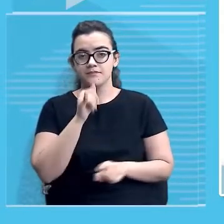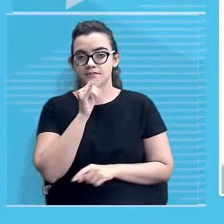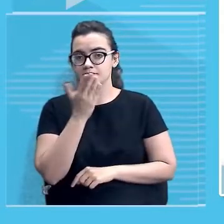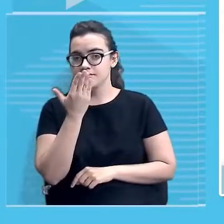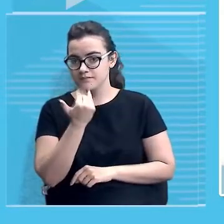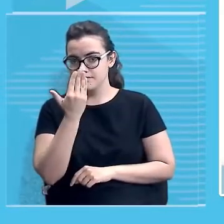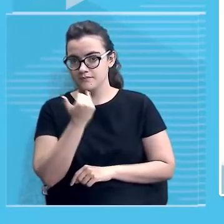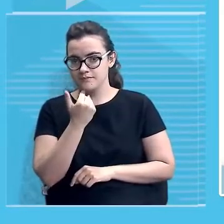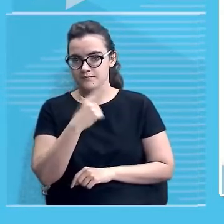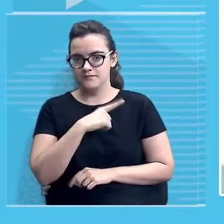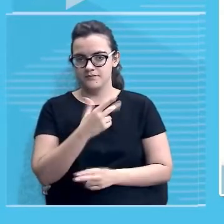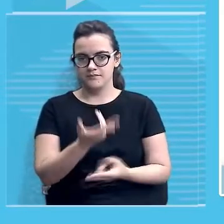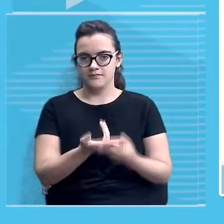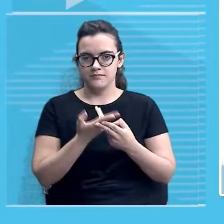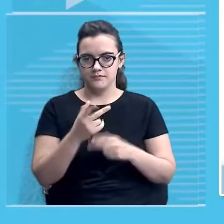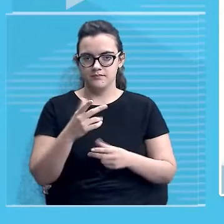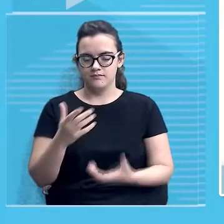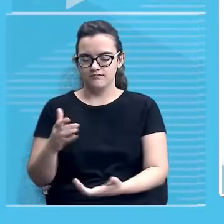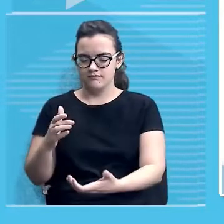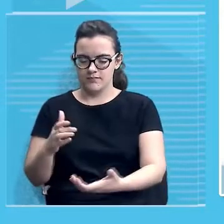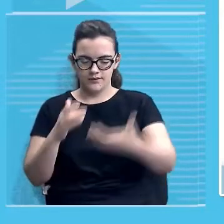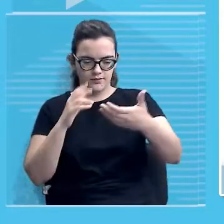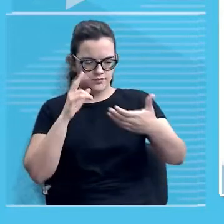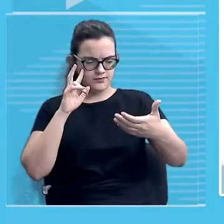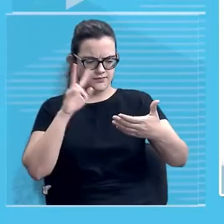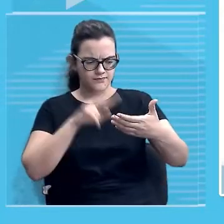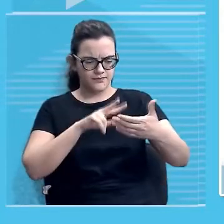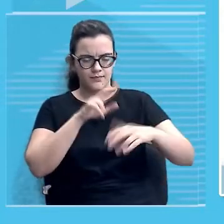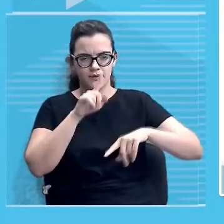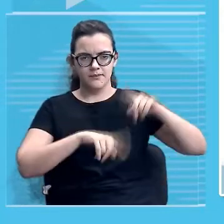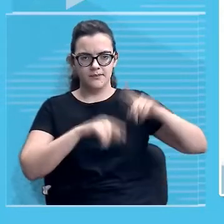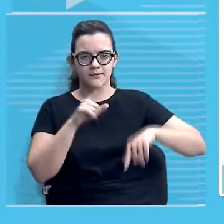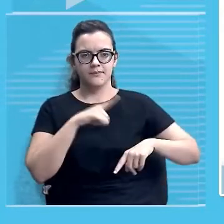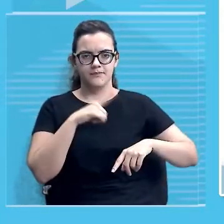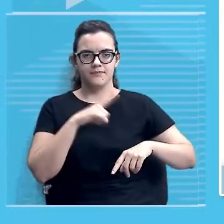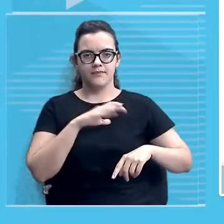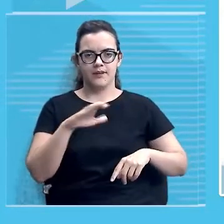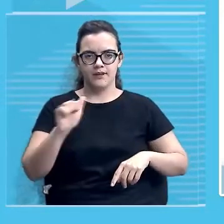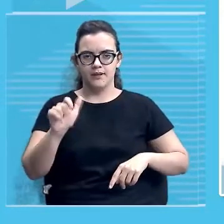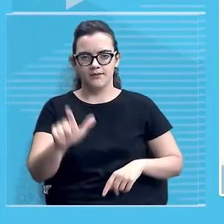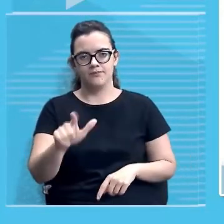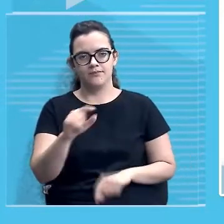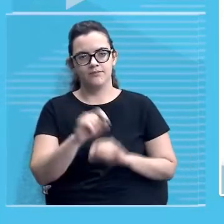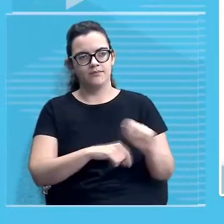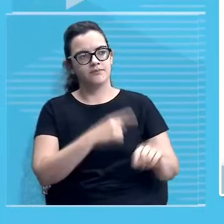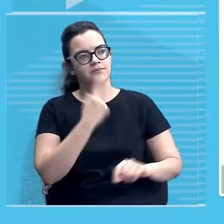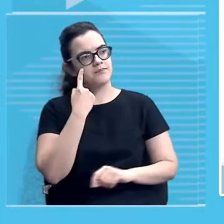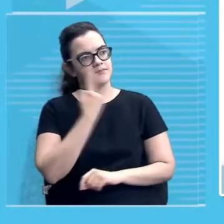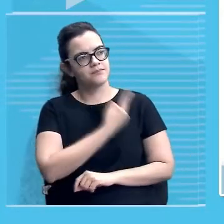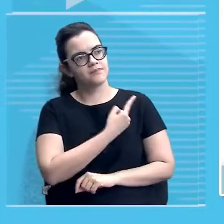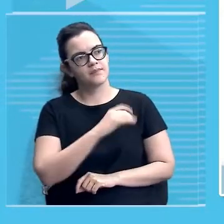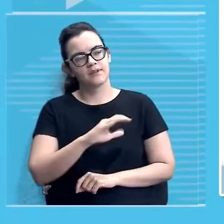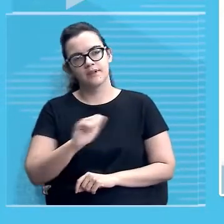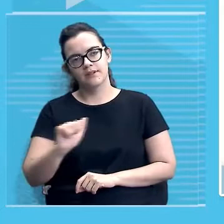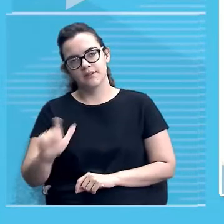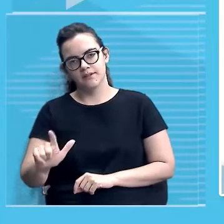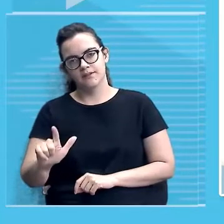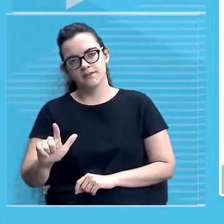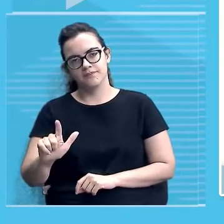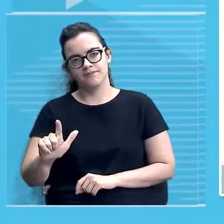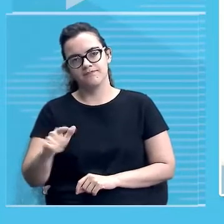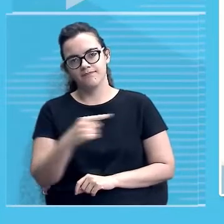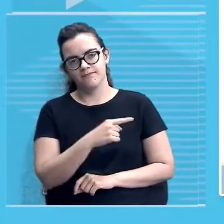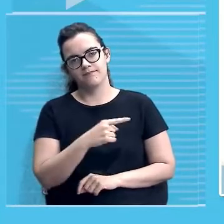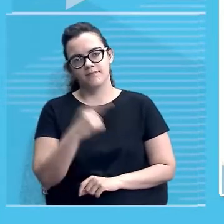cujo símbolo é o CAL minúsculo, tá? Então, toda vez que a gente for medir